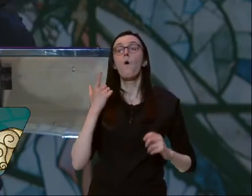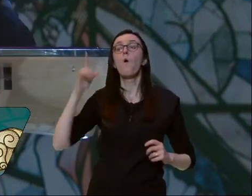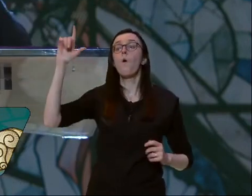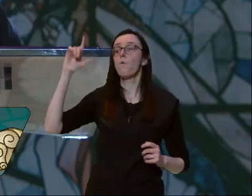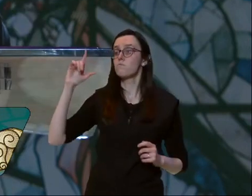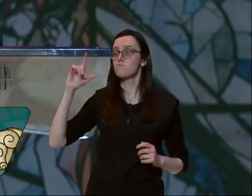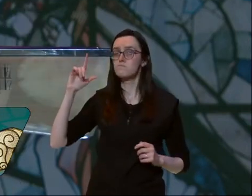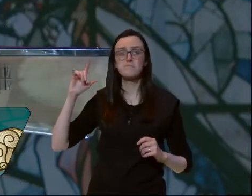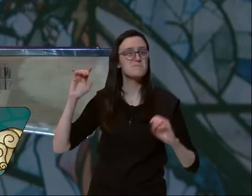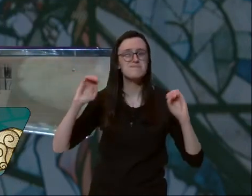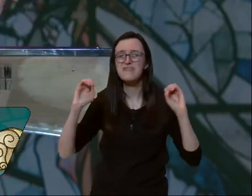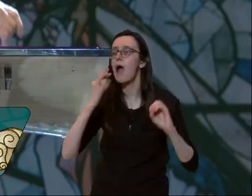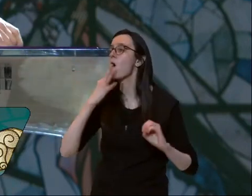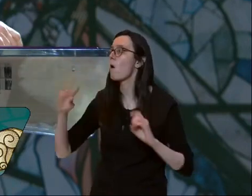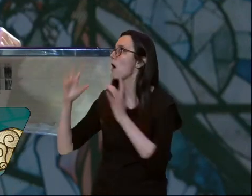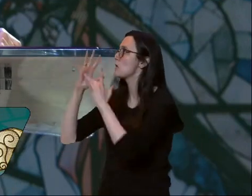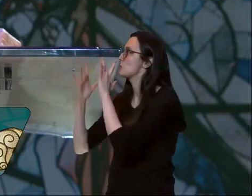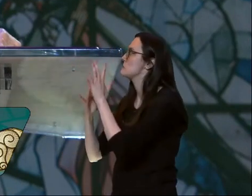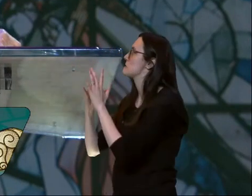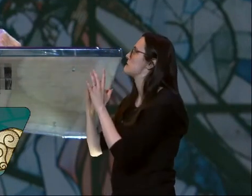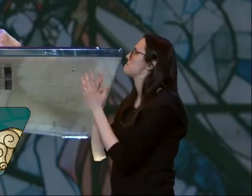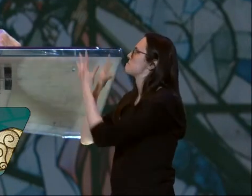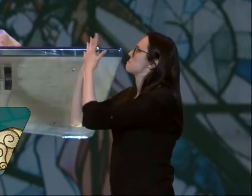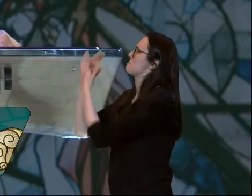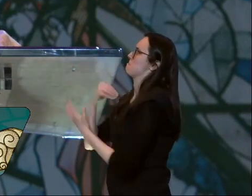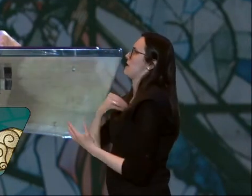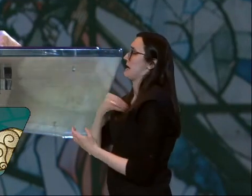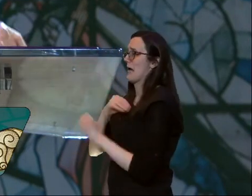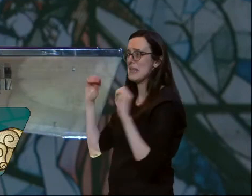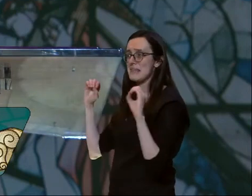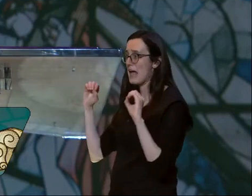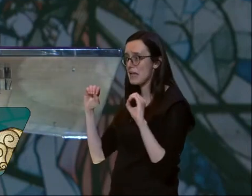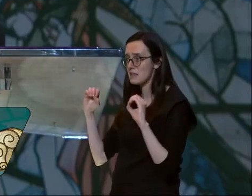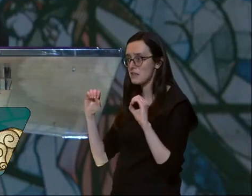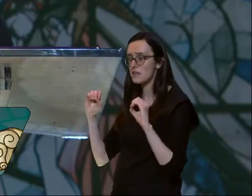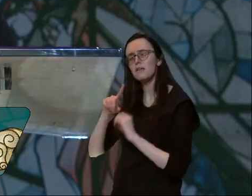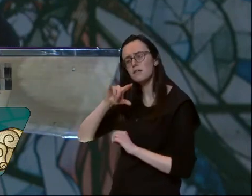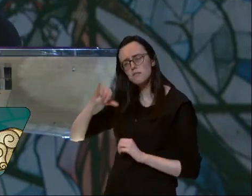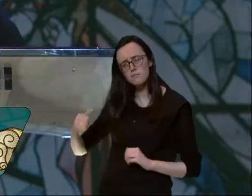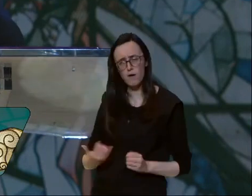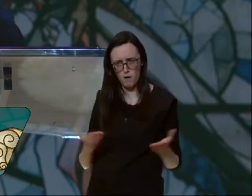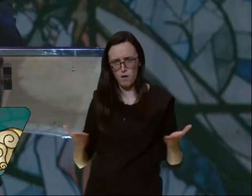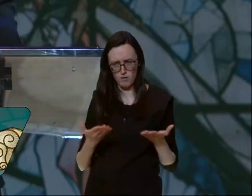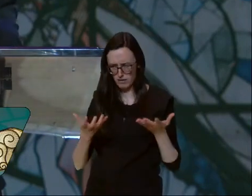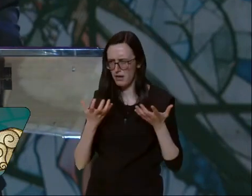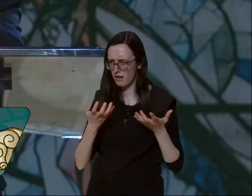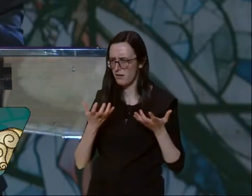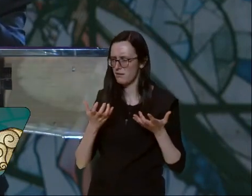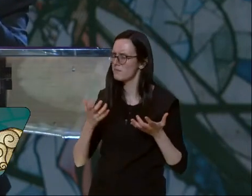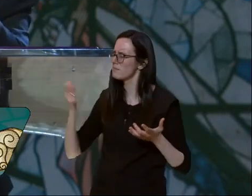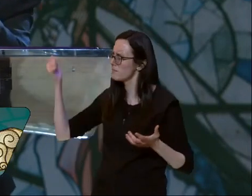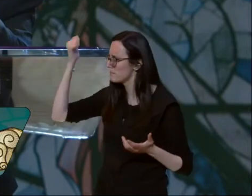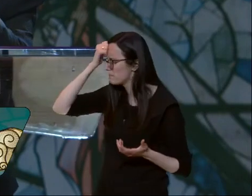Salvador, nunca confessou os seus pecados a Ele, você quer fazer isso nesta noite?